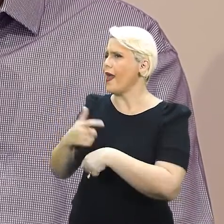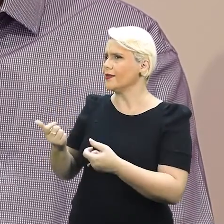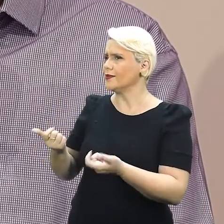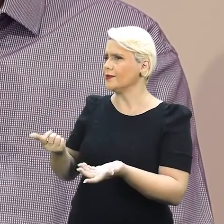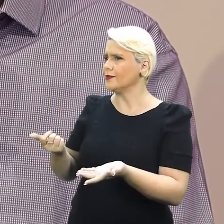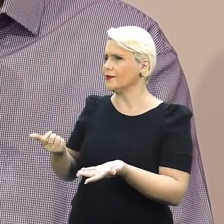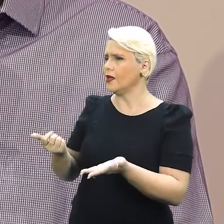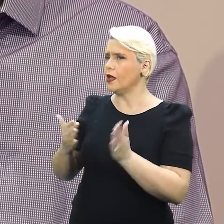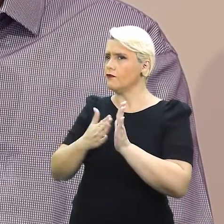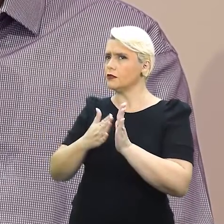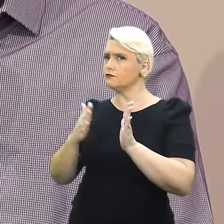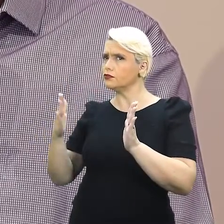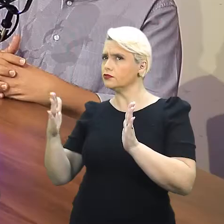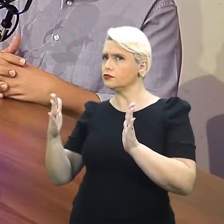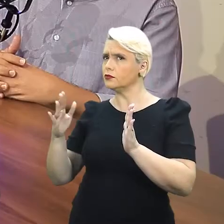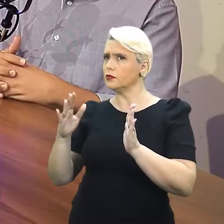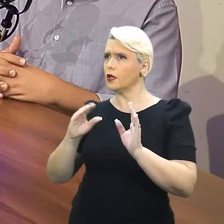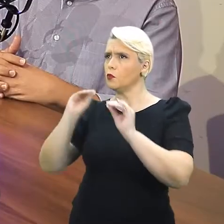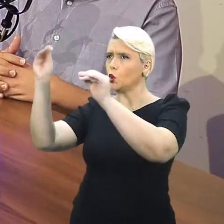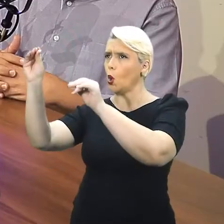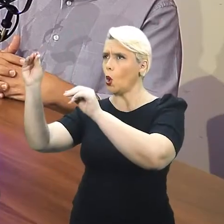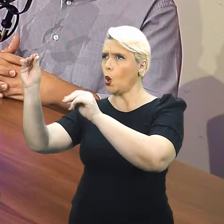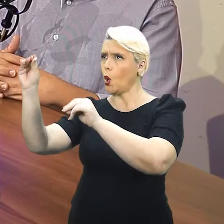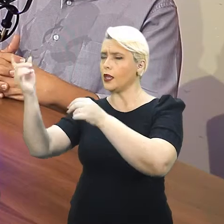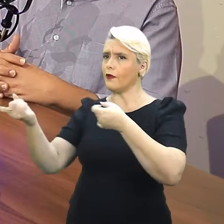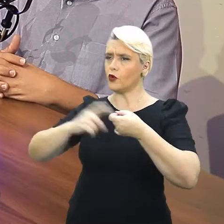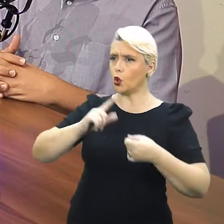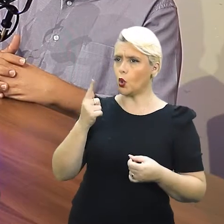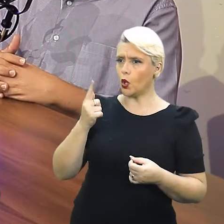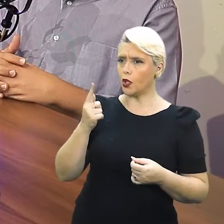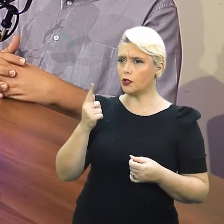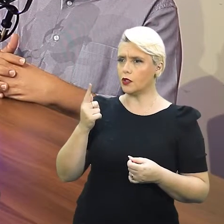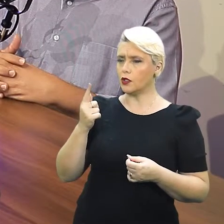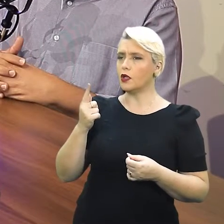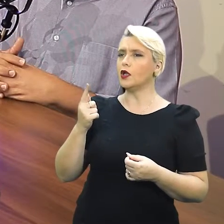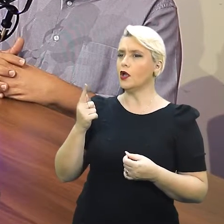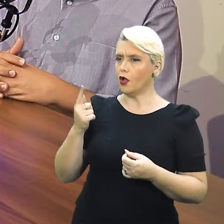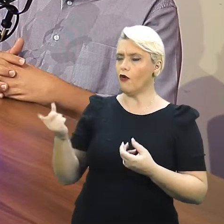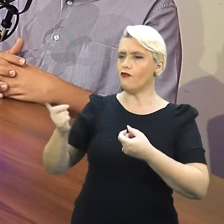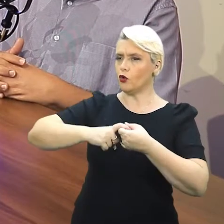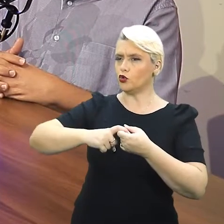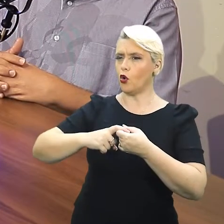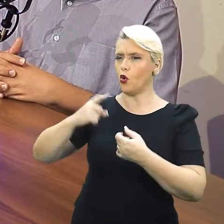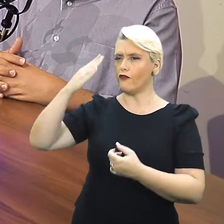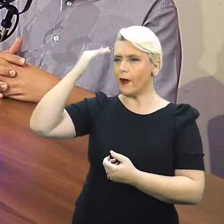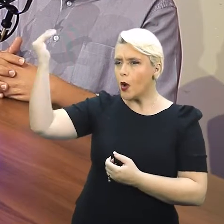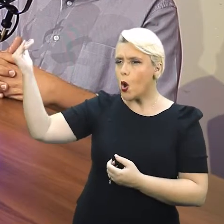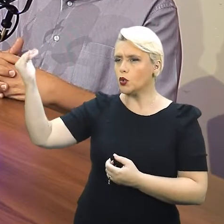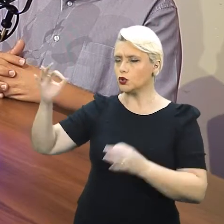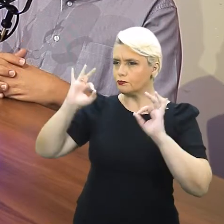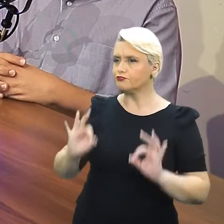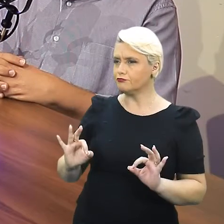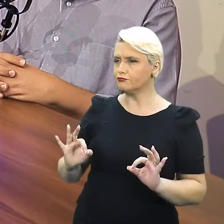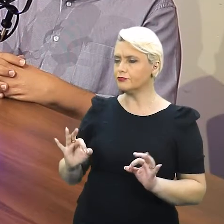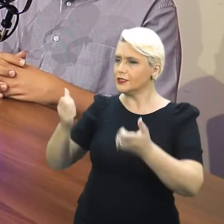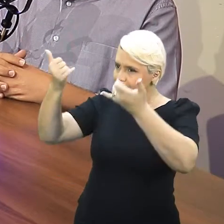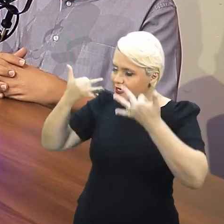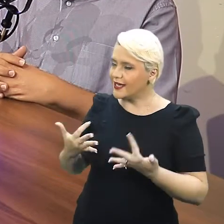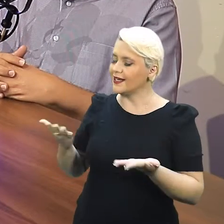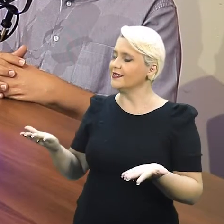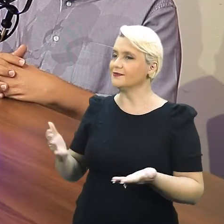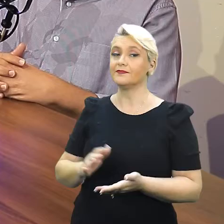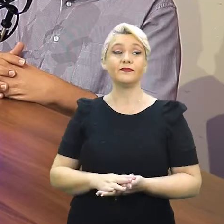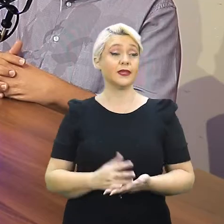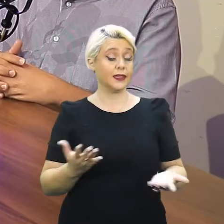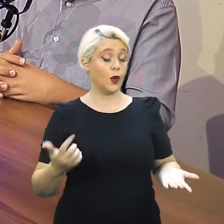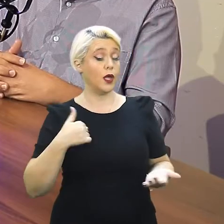momento de distanciamento de Goiânia e da volta por cima nos braços do povo, literalmente? Conte para nós.